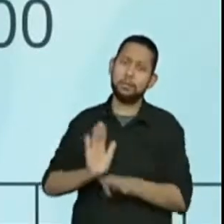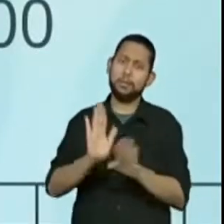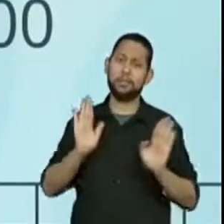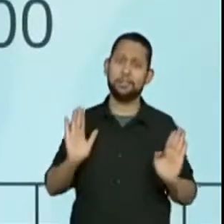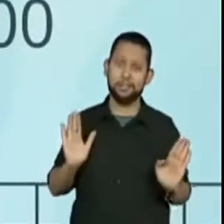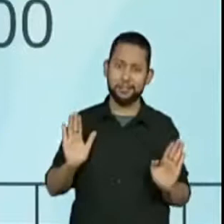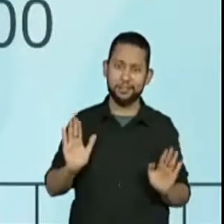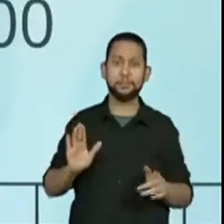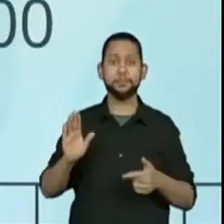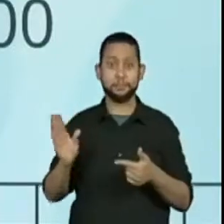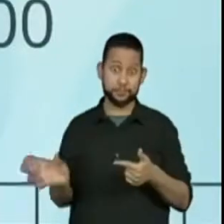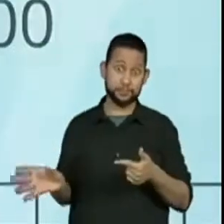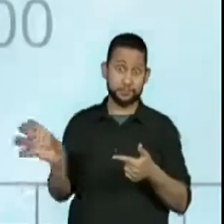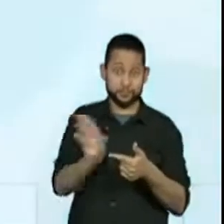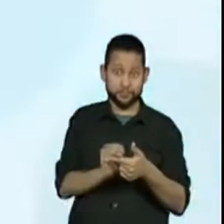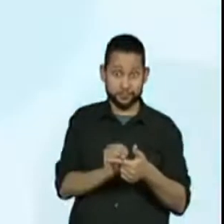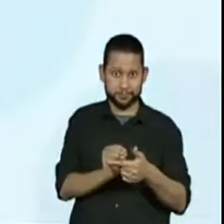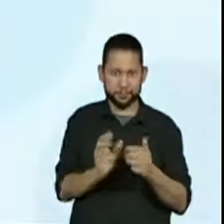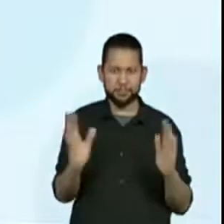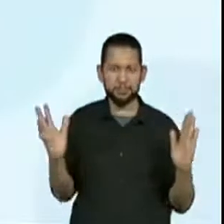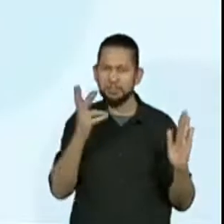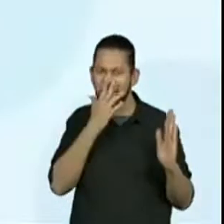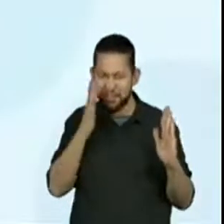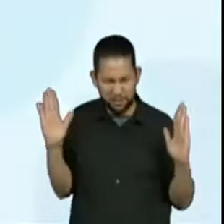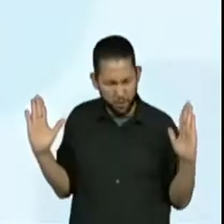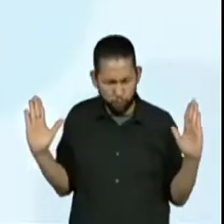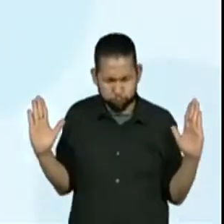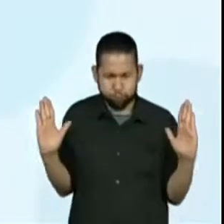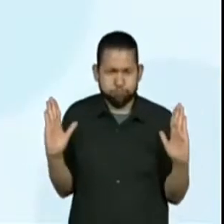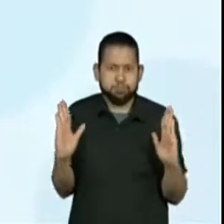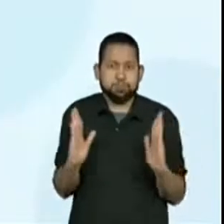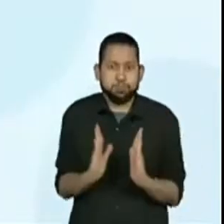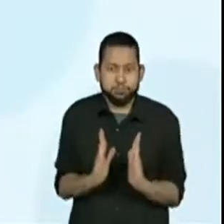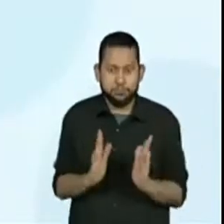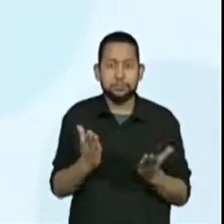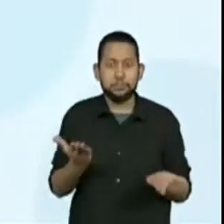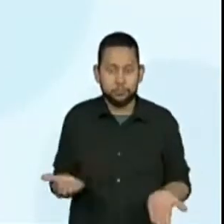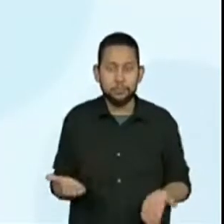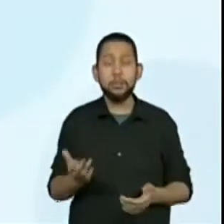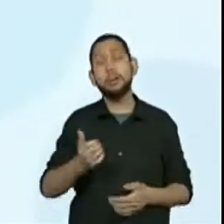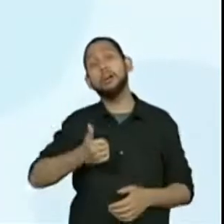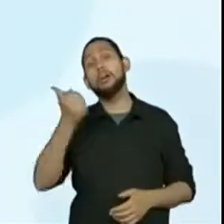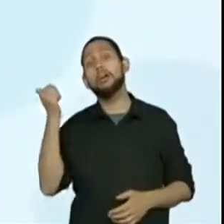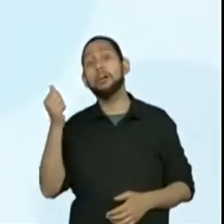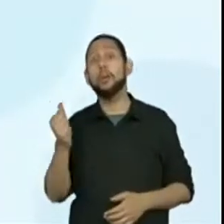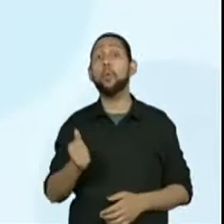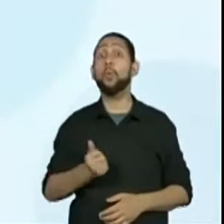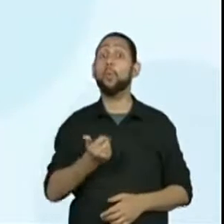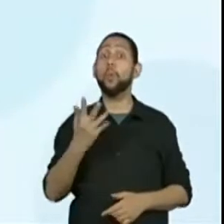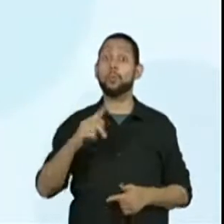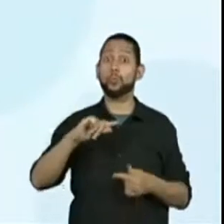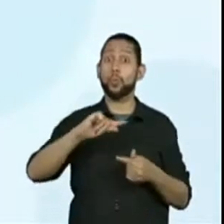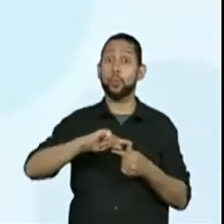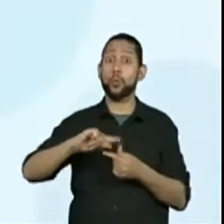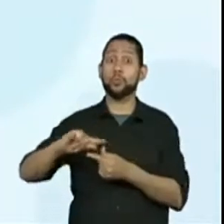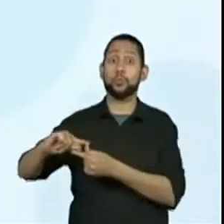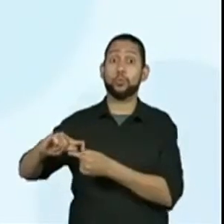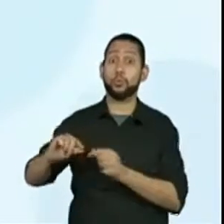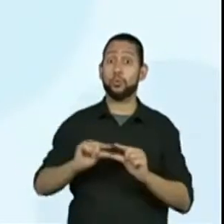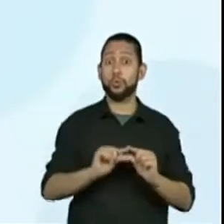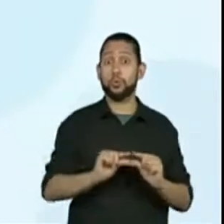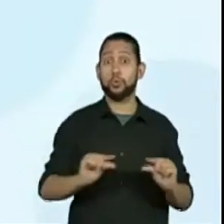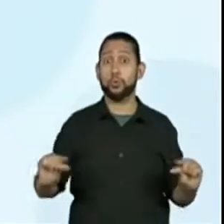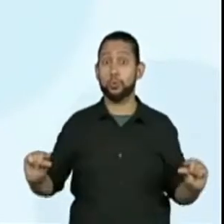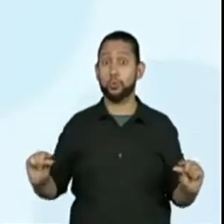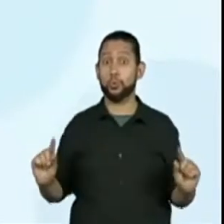quero que vocês me digam aí quantos quadradinhos o ônibus vai ocupar no